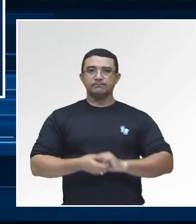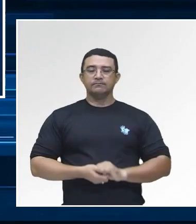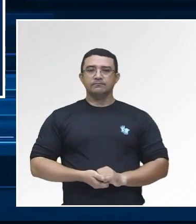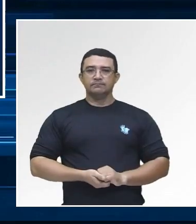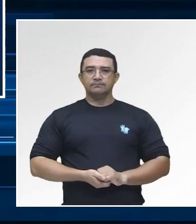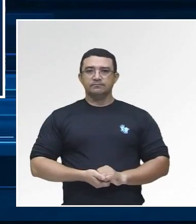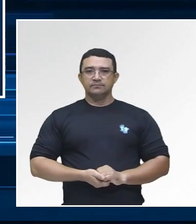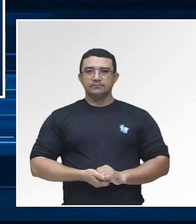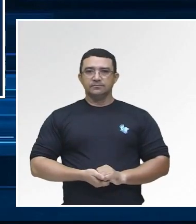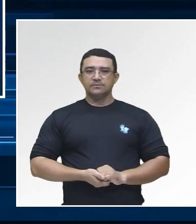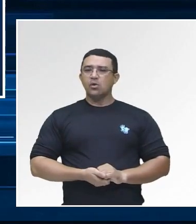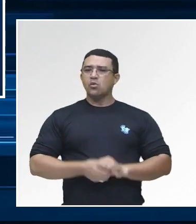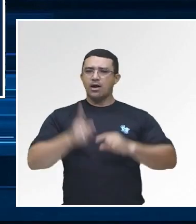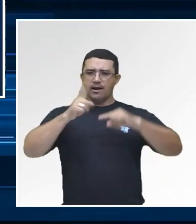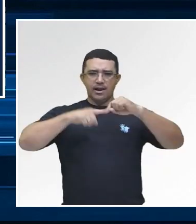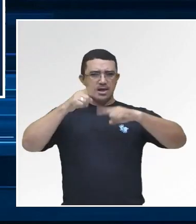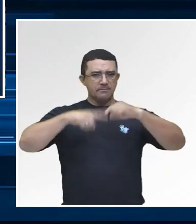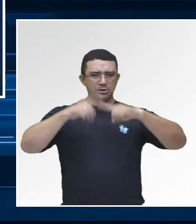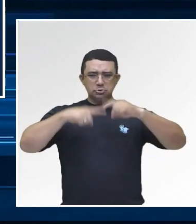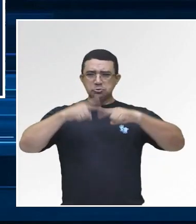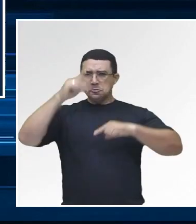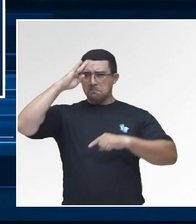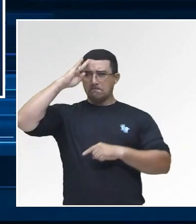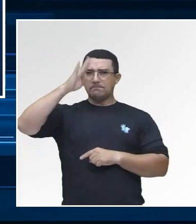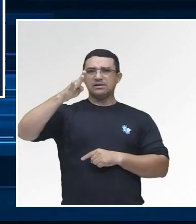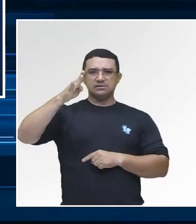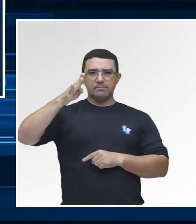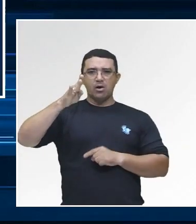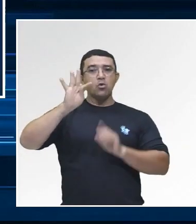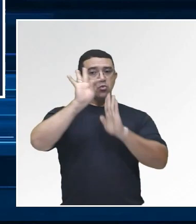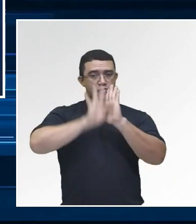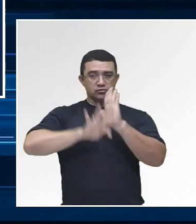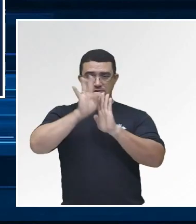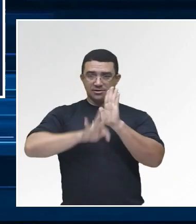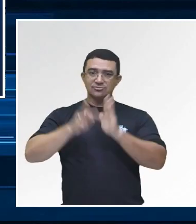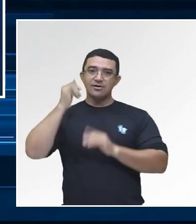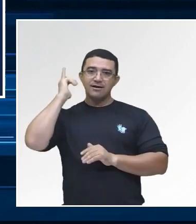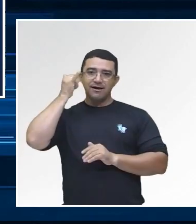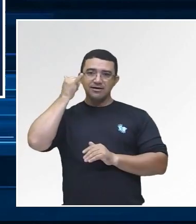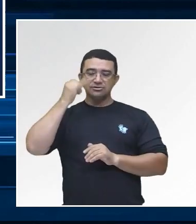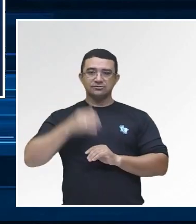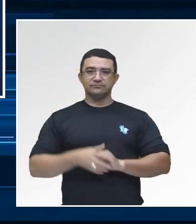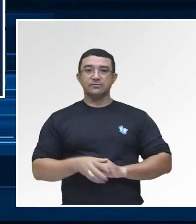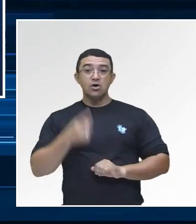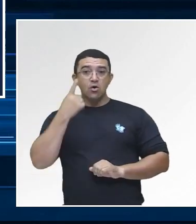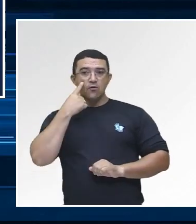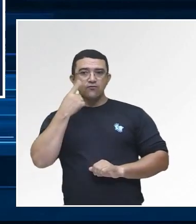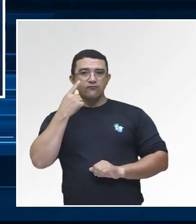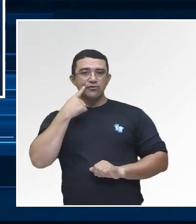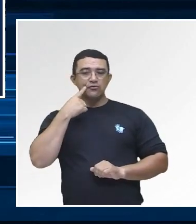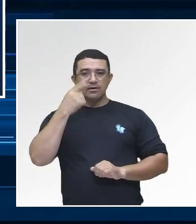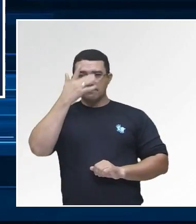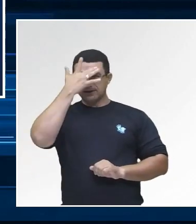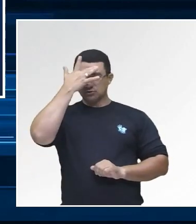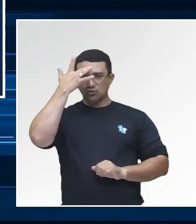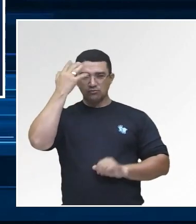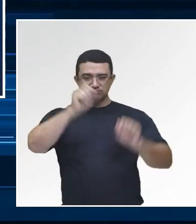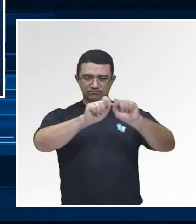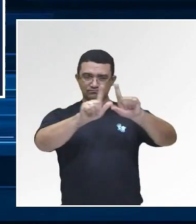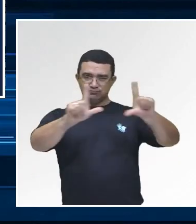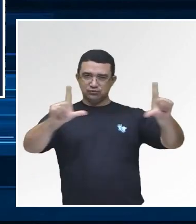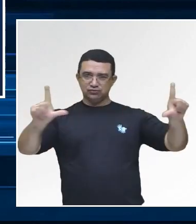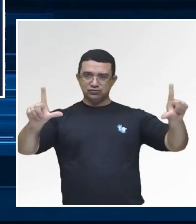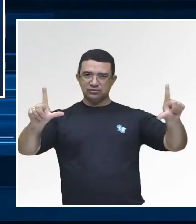você vai contar uma história, observe aí na imagem, todo mundo, né, ouvindo, o contador de história, todo